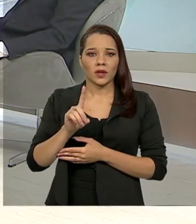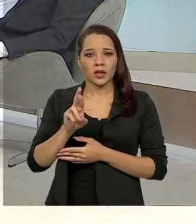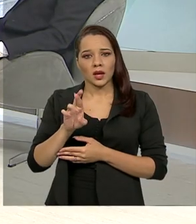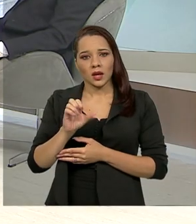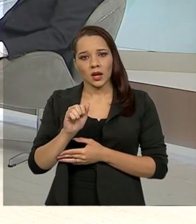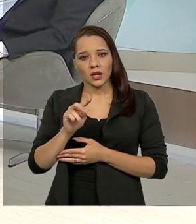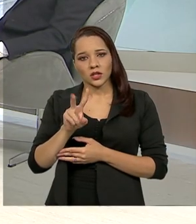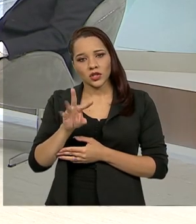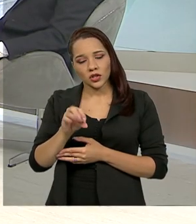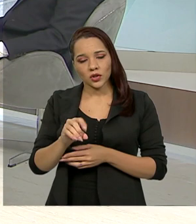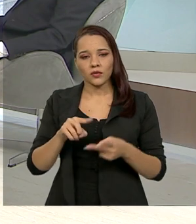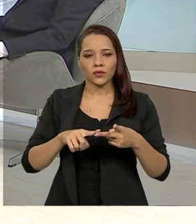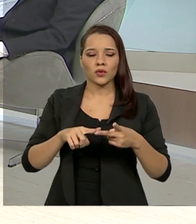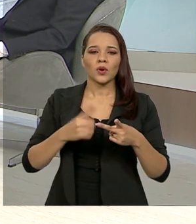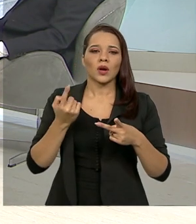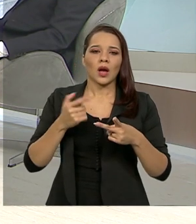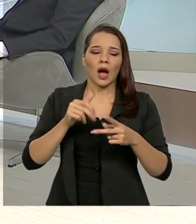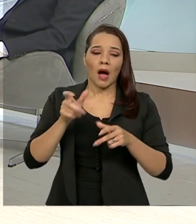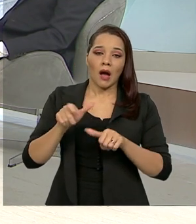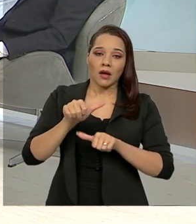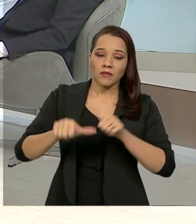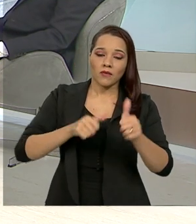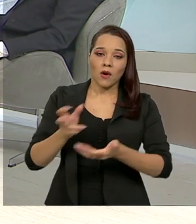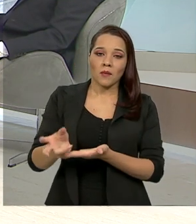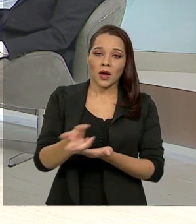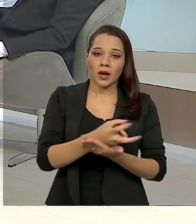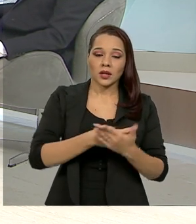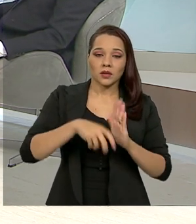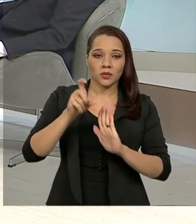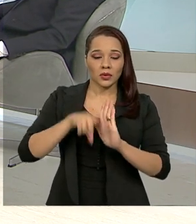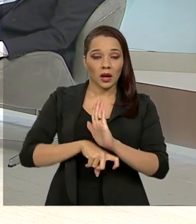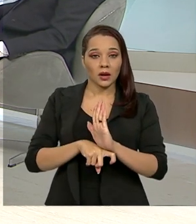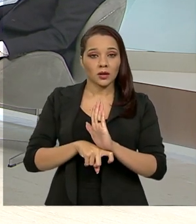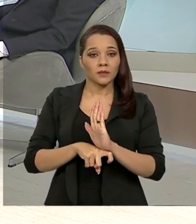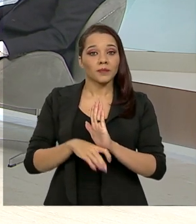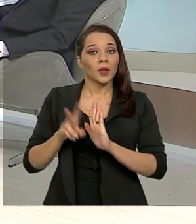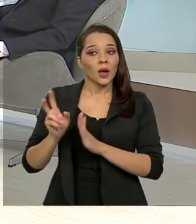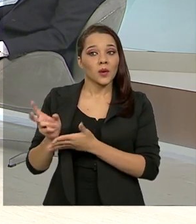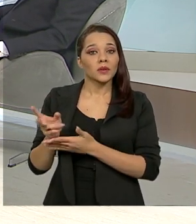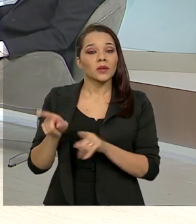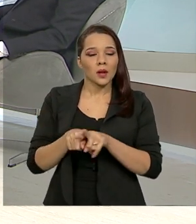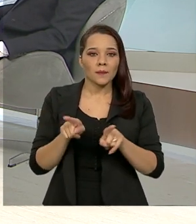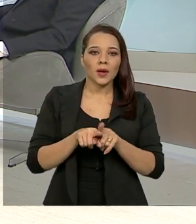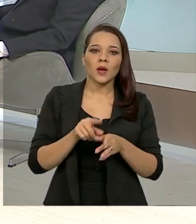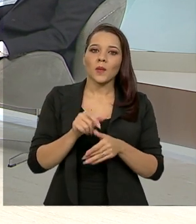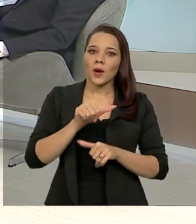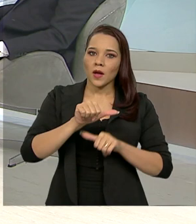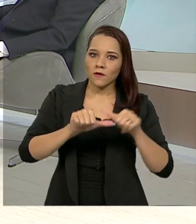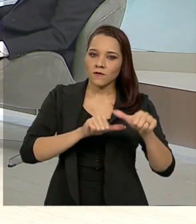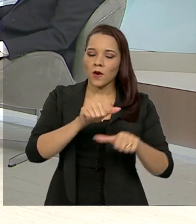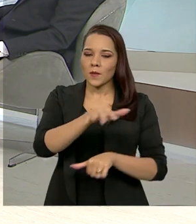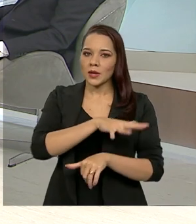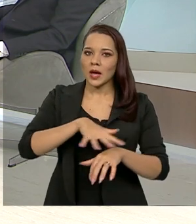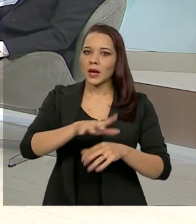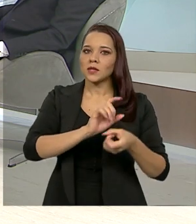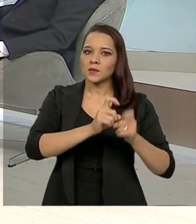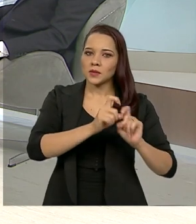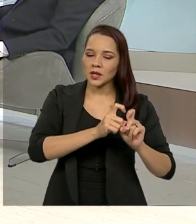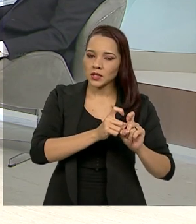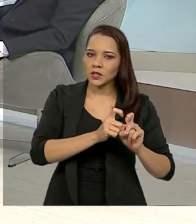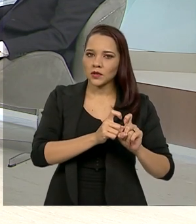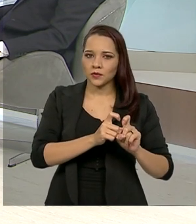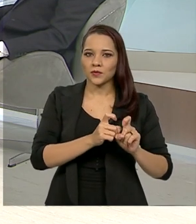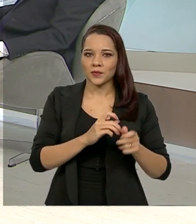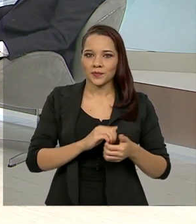regulamentação, a reforma tributária, uma reforma administrativa, e não é sonhar muito,